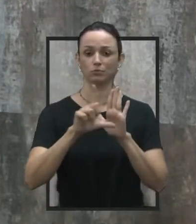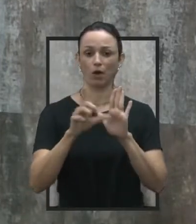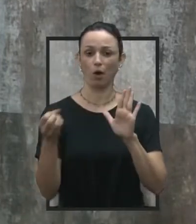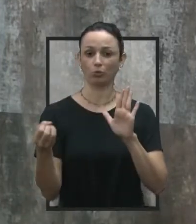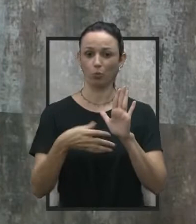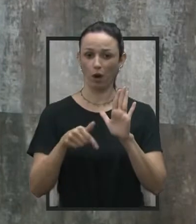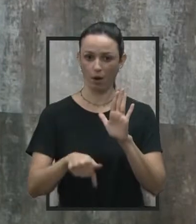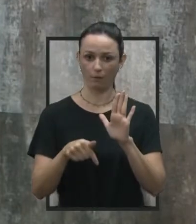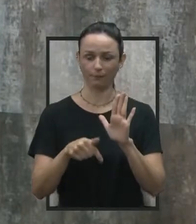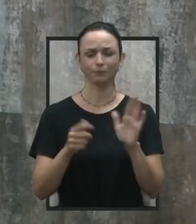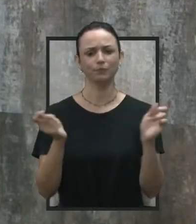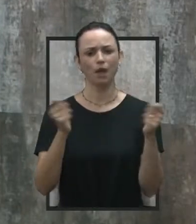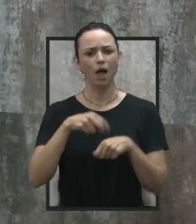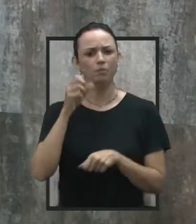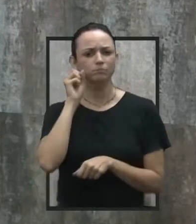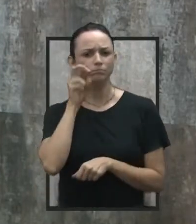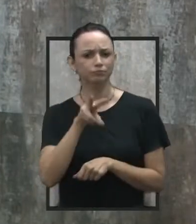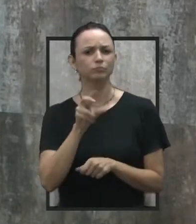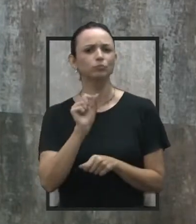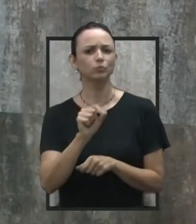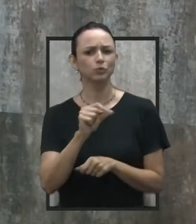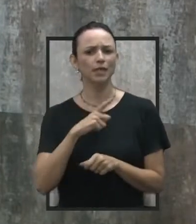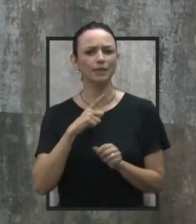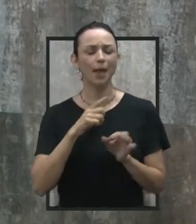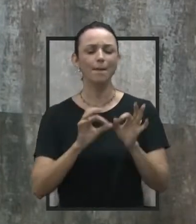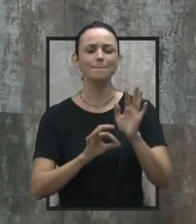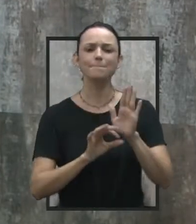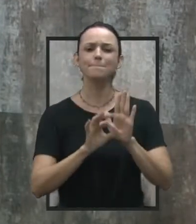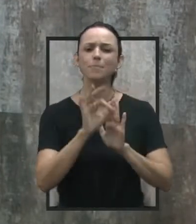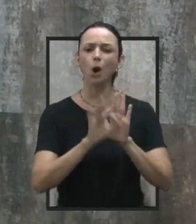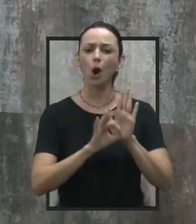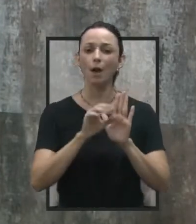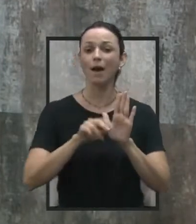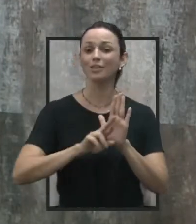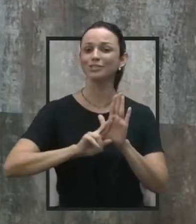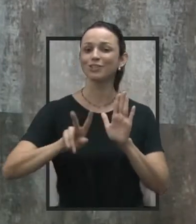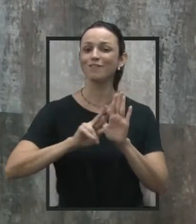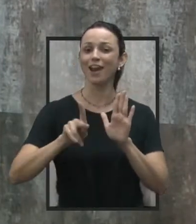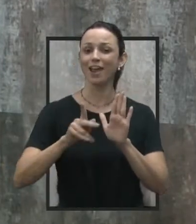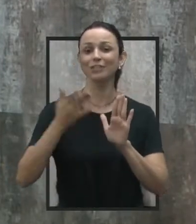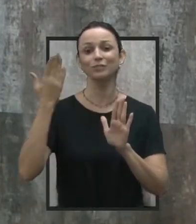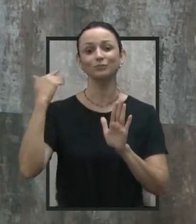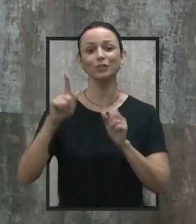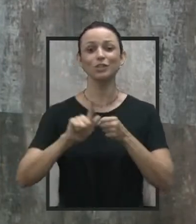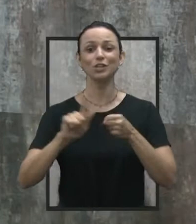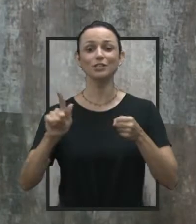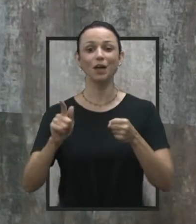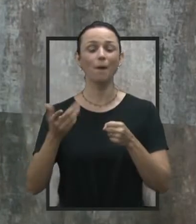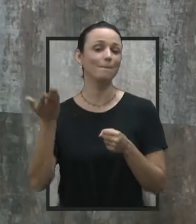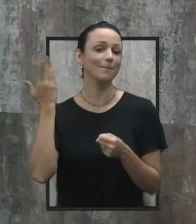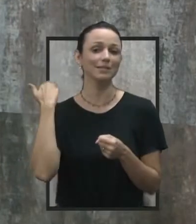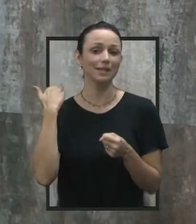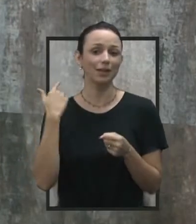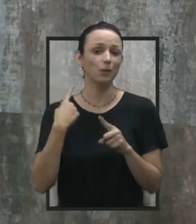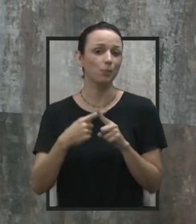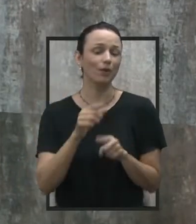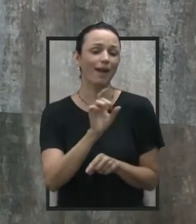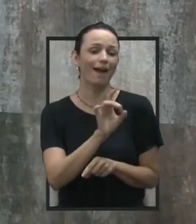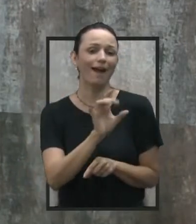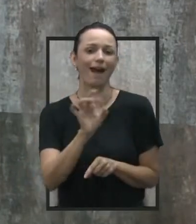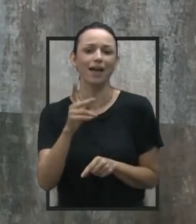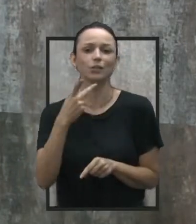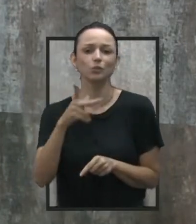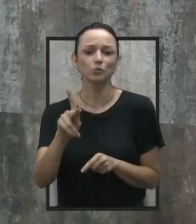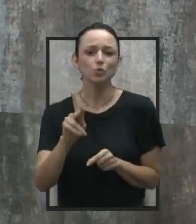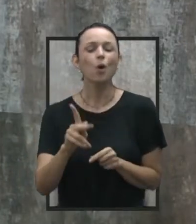atual e já é possível verificar como os programas estão diferentes em relação à gestão anterior, o que é natural, toda gestão vai ter